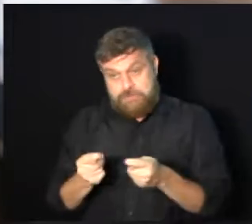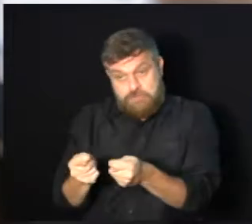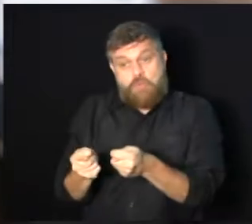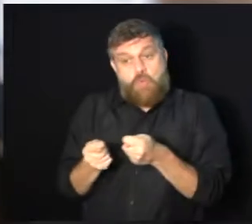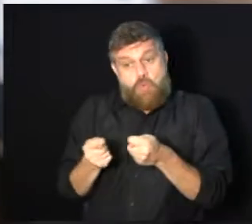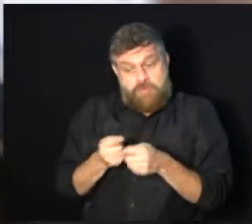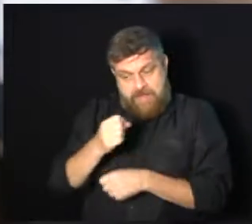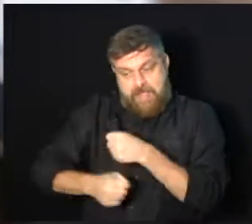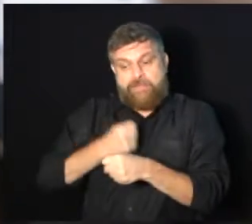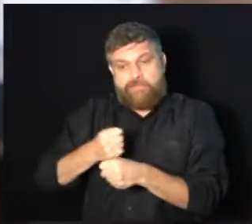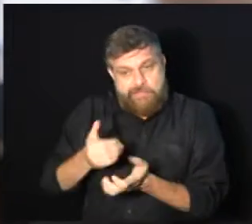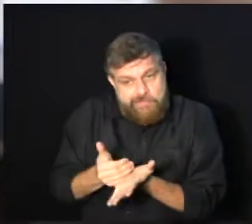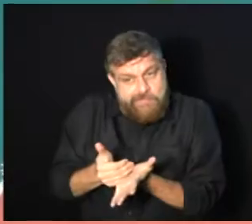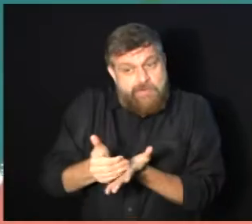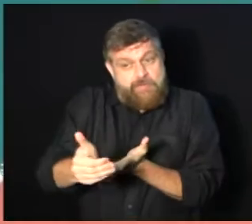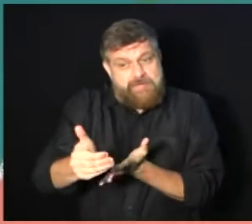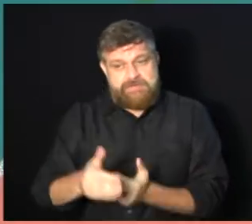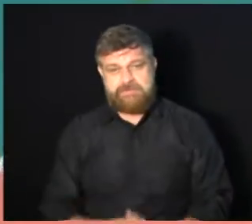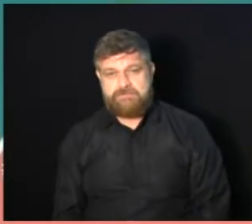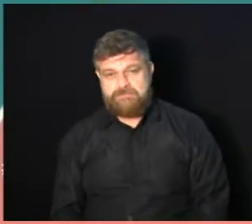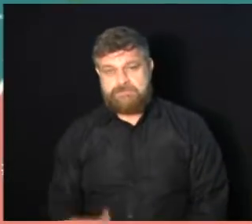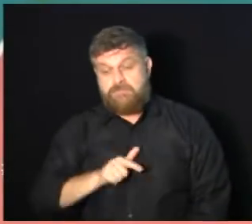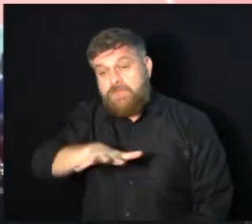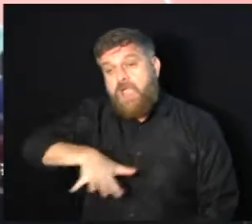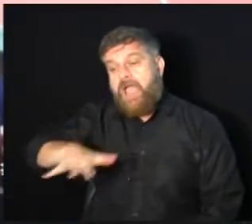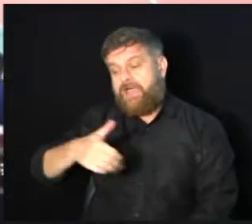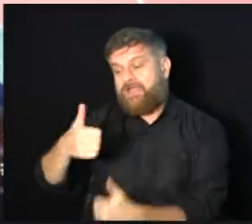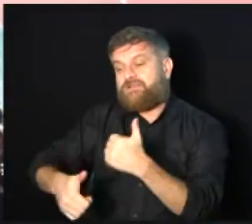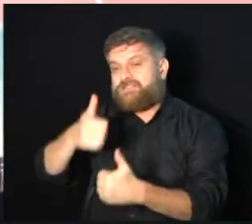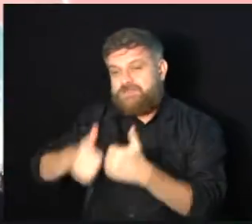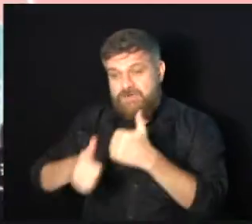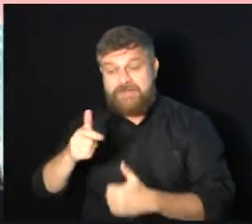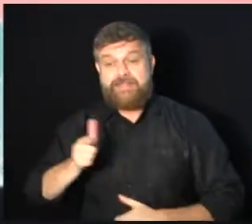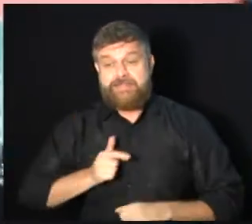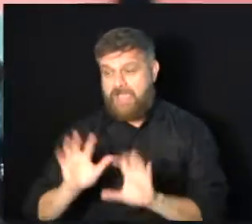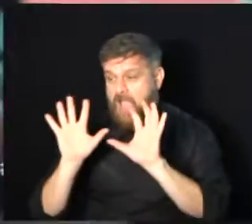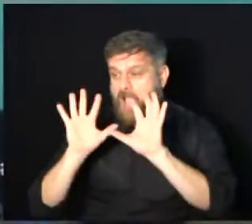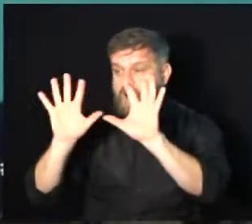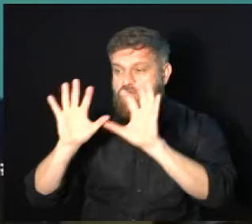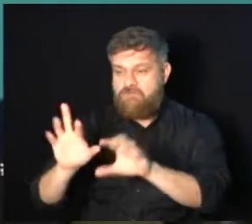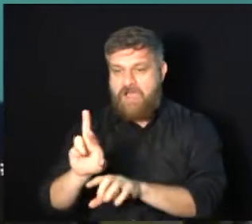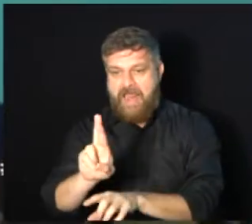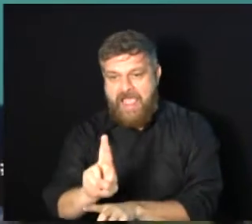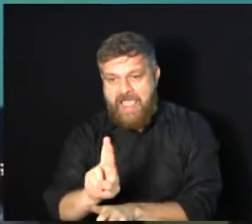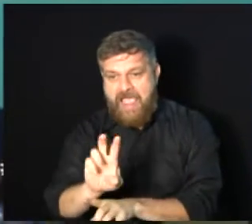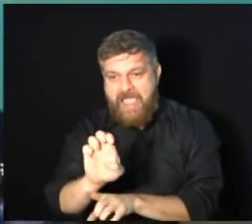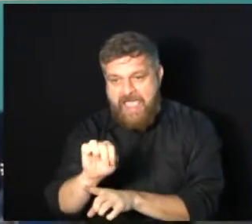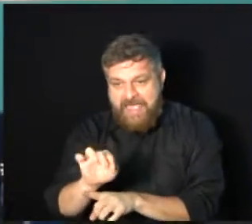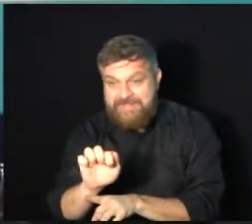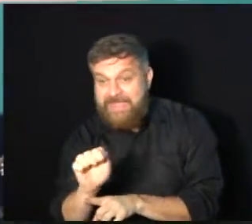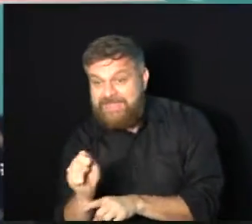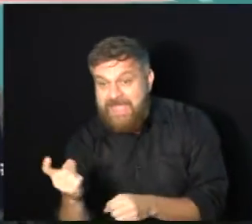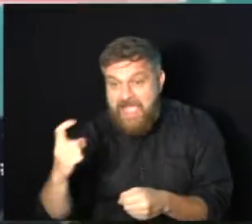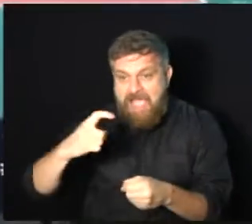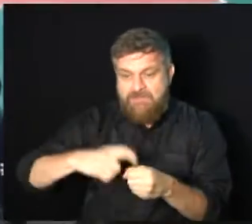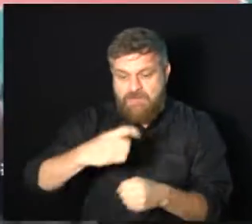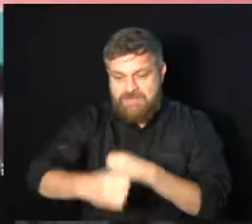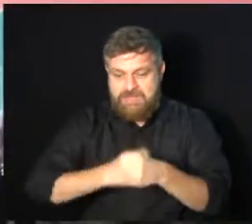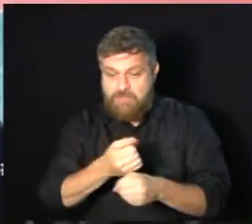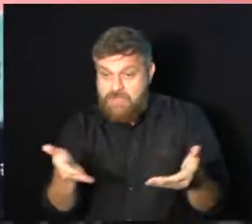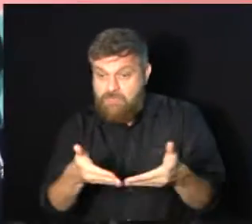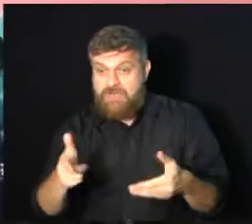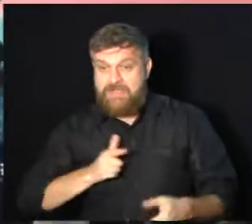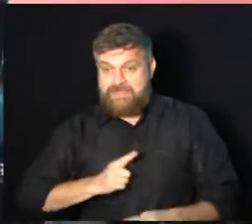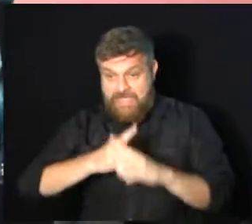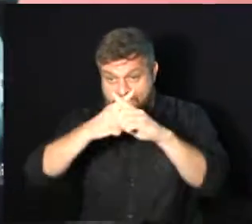equilibradas neste início de ano. E no esporte, o vôlei Renata retorna em 2020 e tem partida